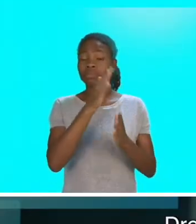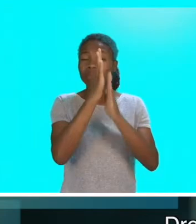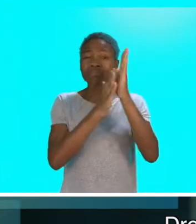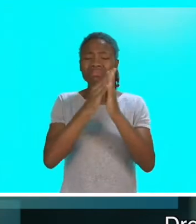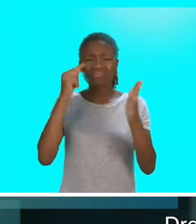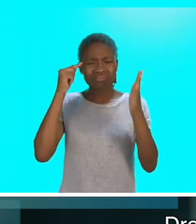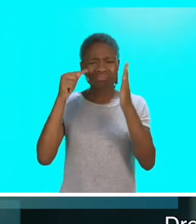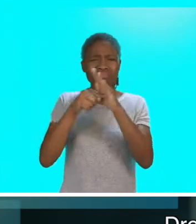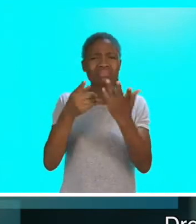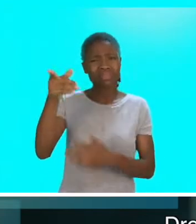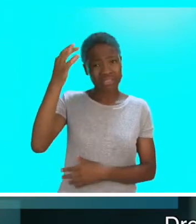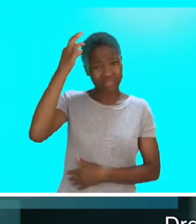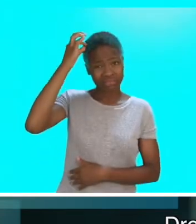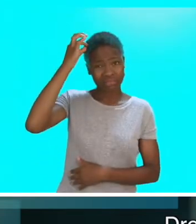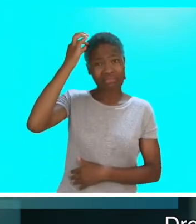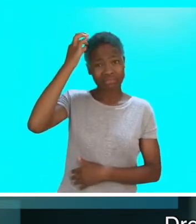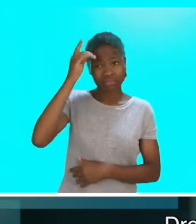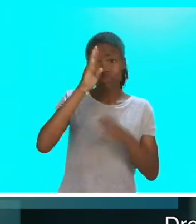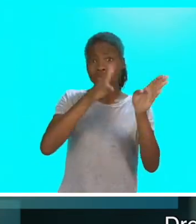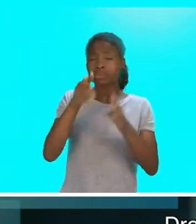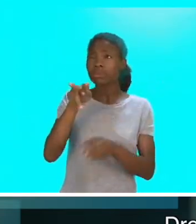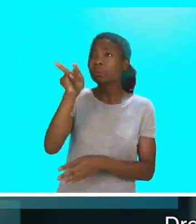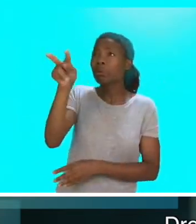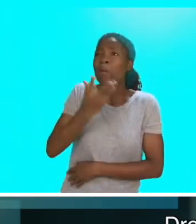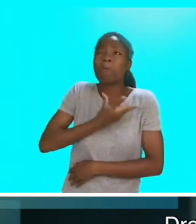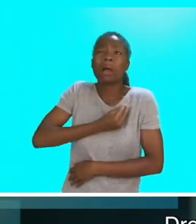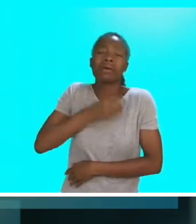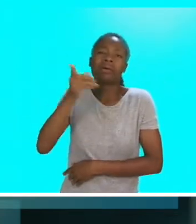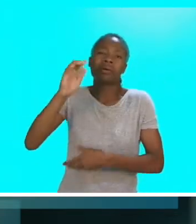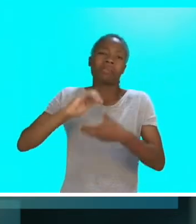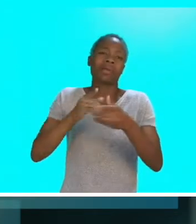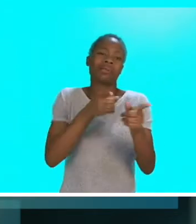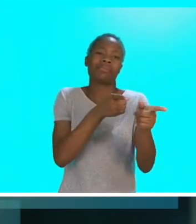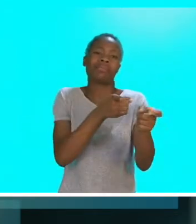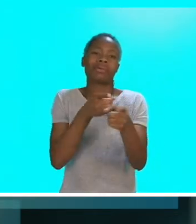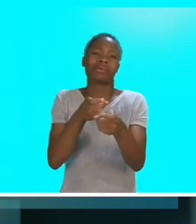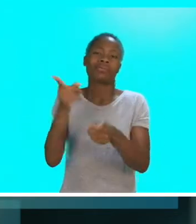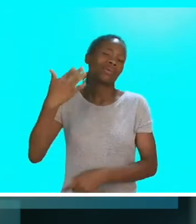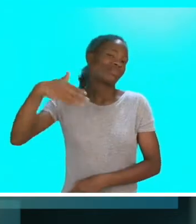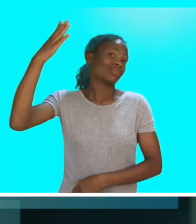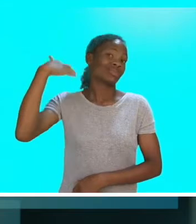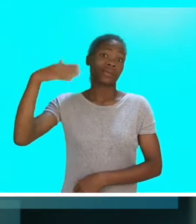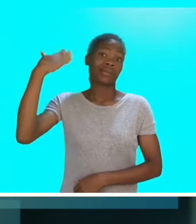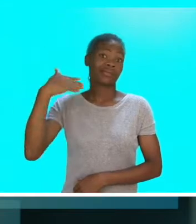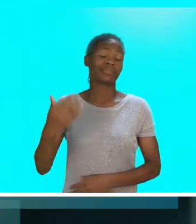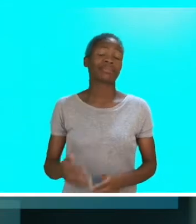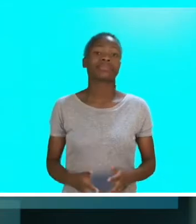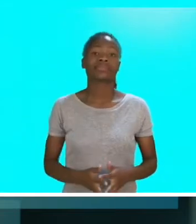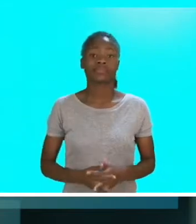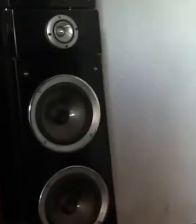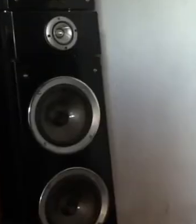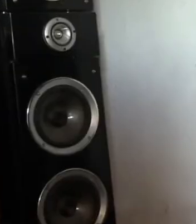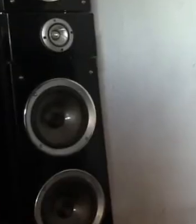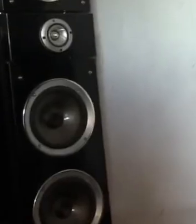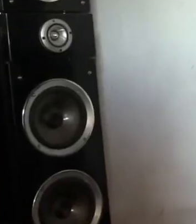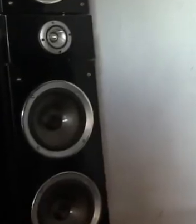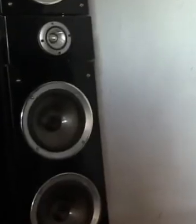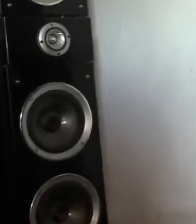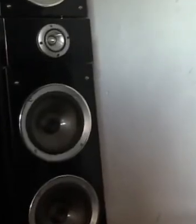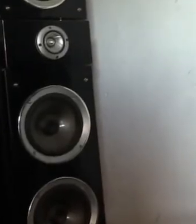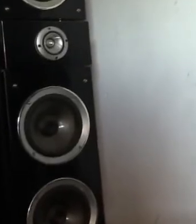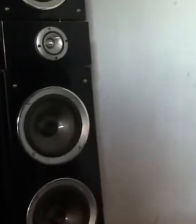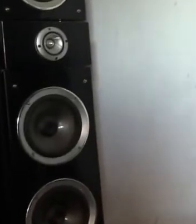Dreadlocks significa cabelos que dão medo. Foi uma forma encontrada pelos antepassados para